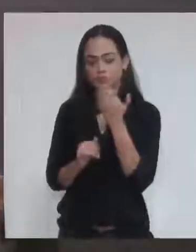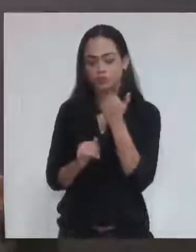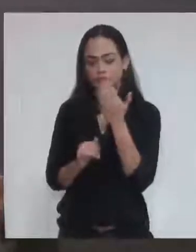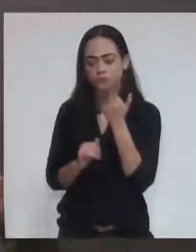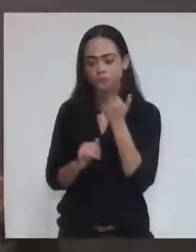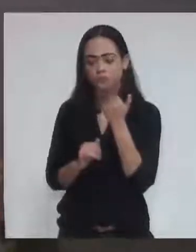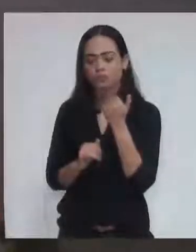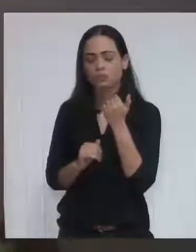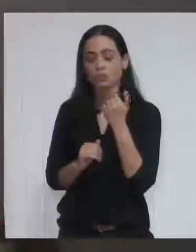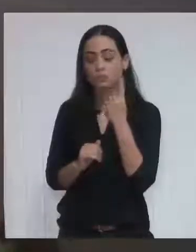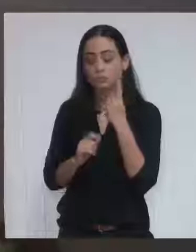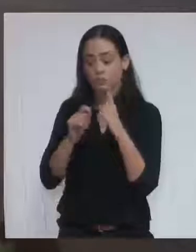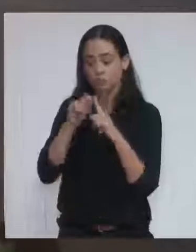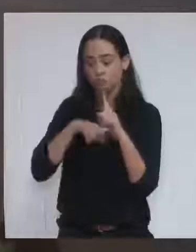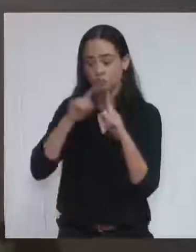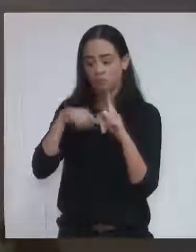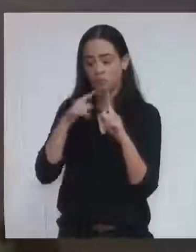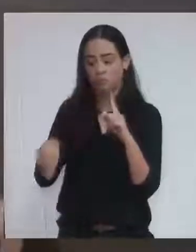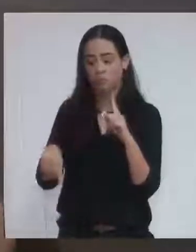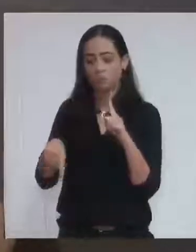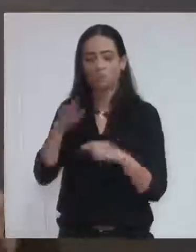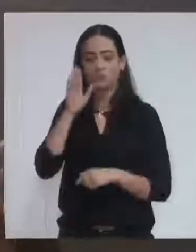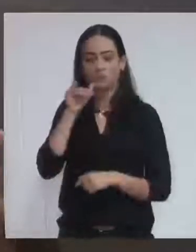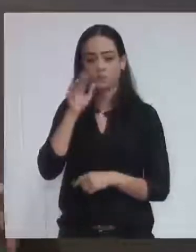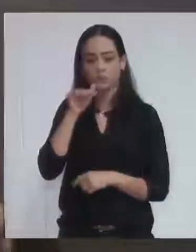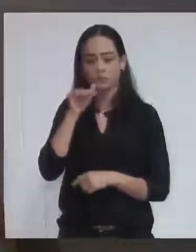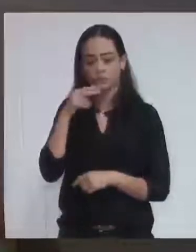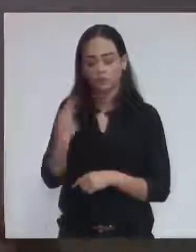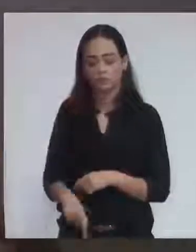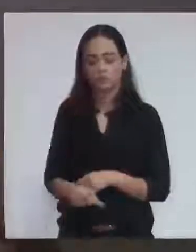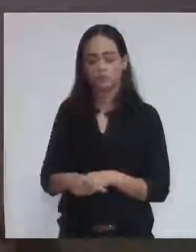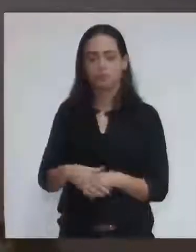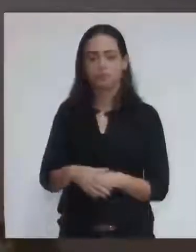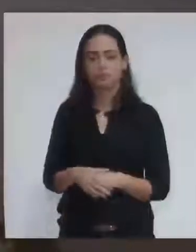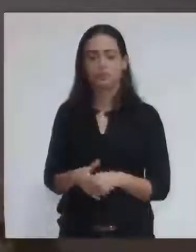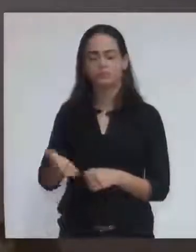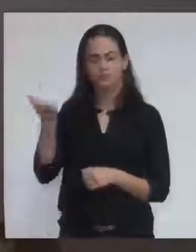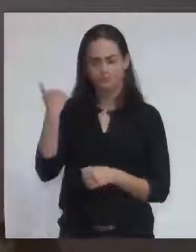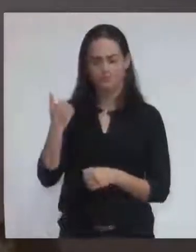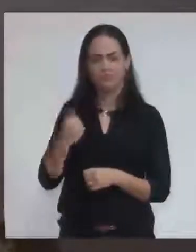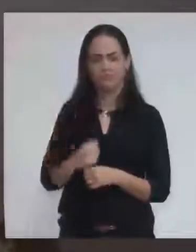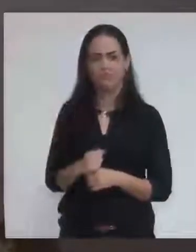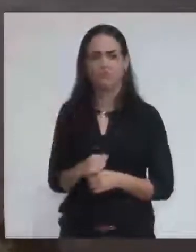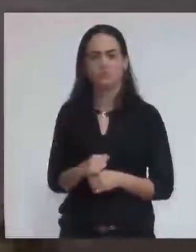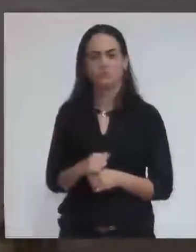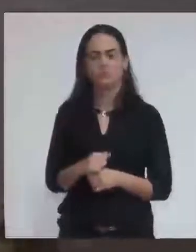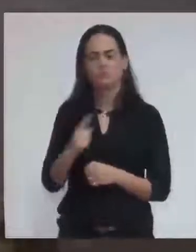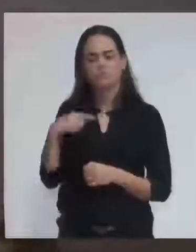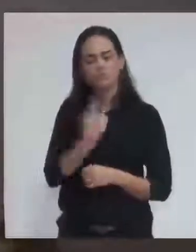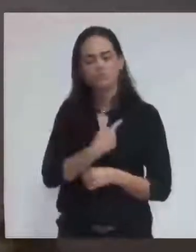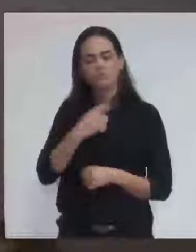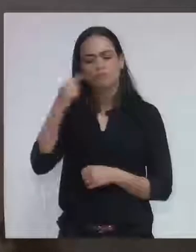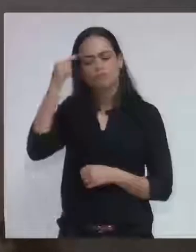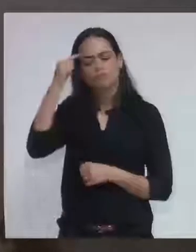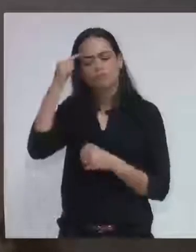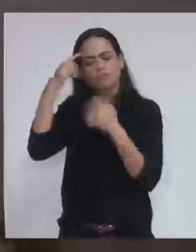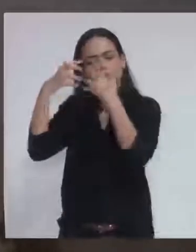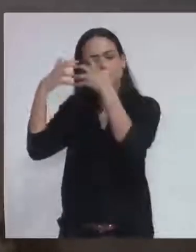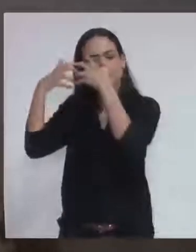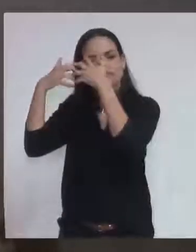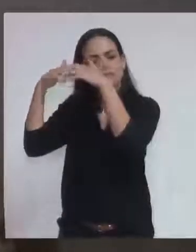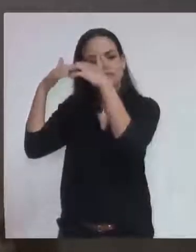servidores municipais. O que eu coloquei para a gente pensar já naquela época, logo um mês depois, é a gente refletir sobre quais